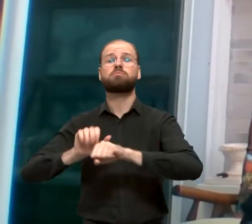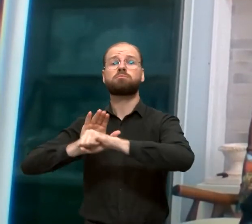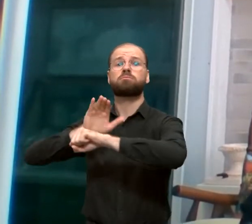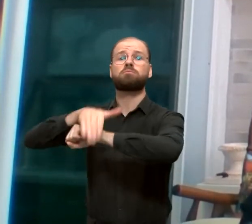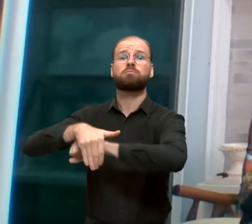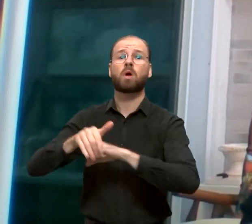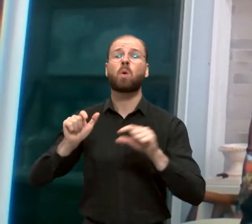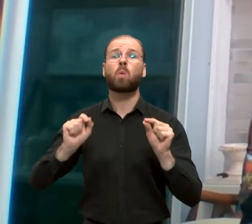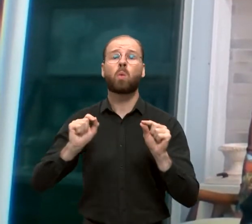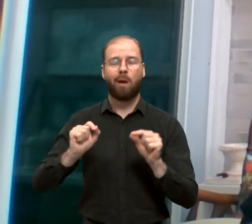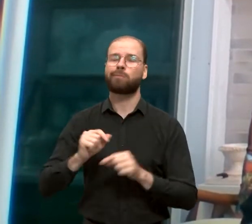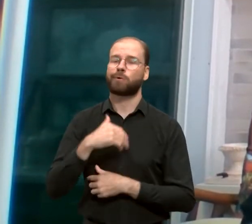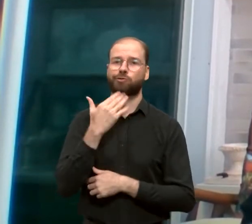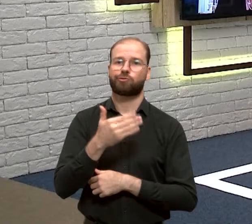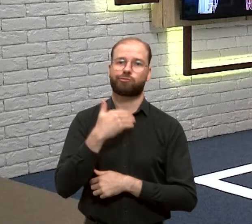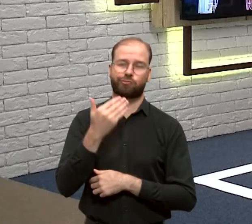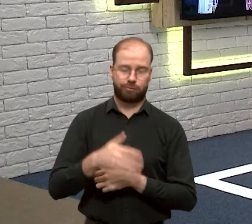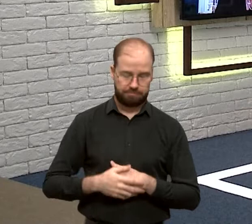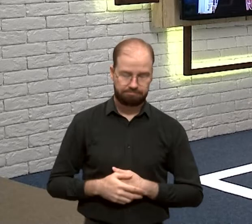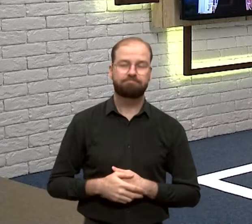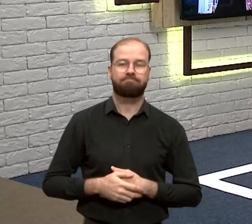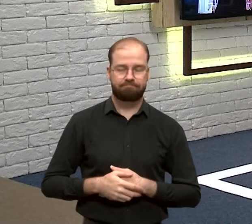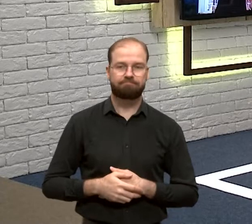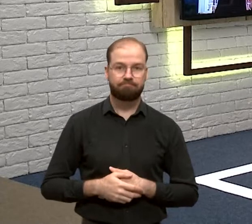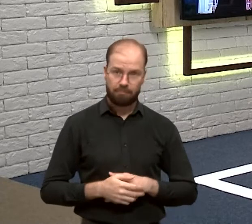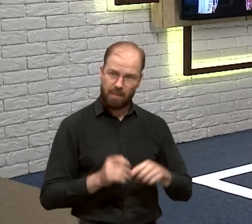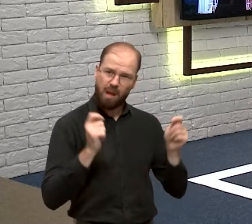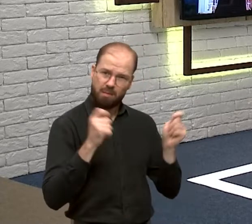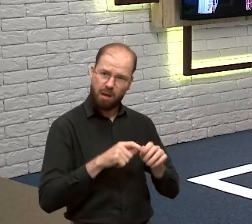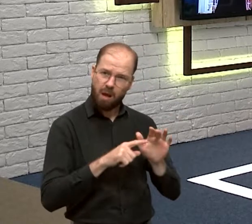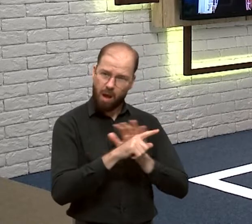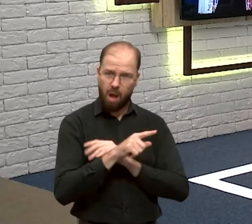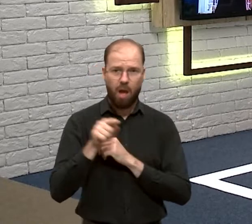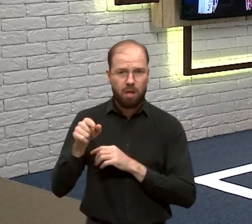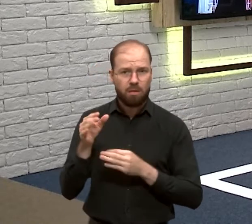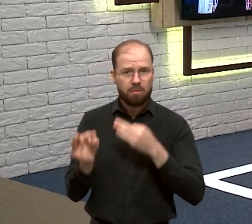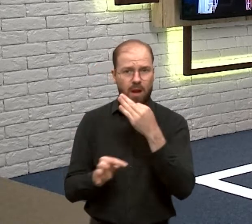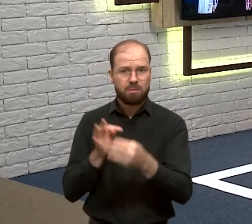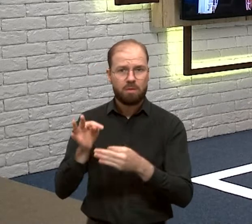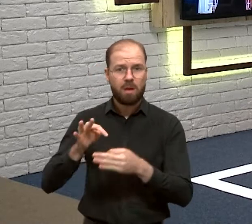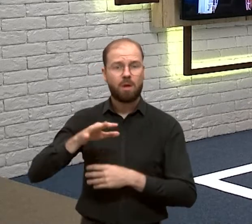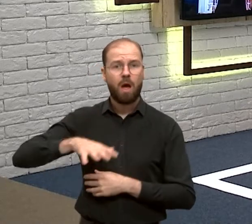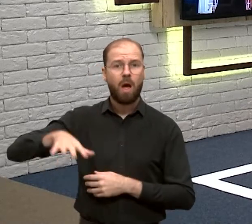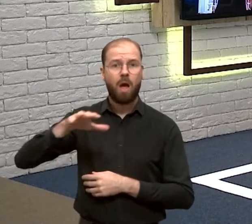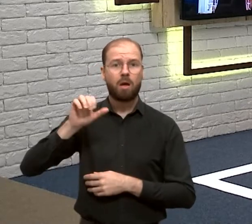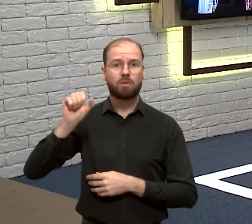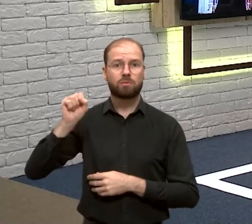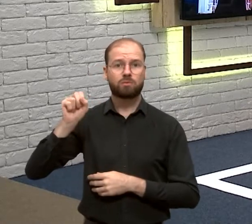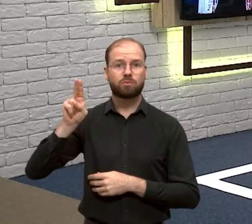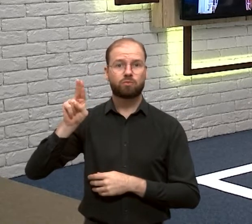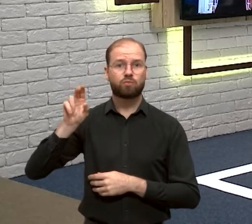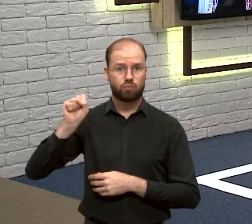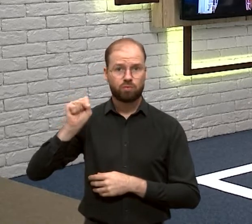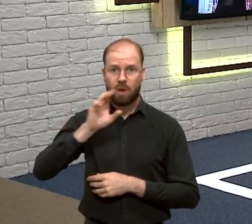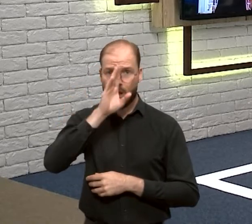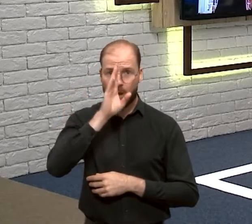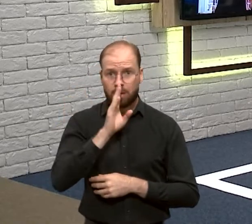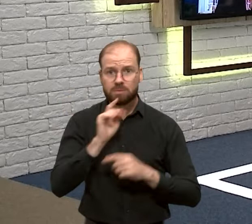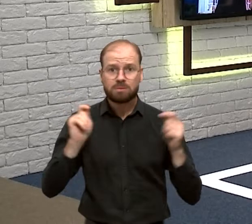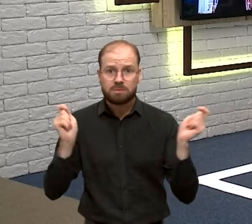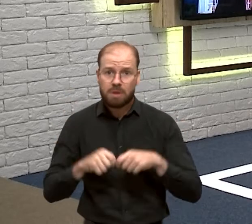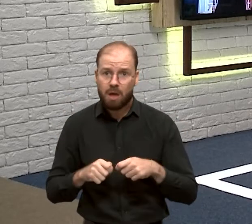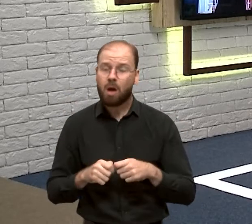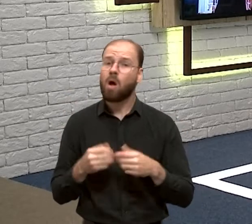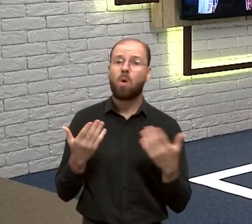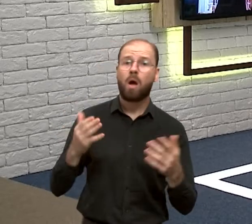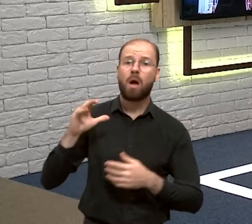vem mesmo. E dá para procurar esse tratamento no SUS, professora, caso a Sherloma precise buscar o SUS, ela tem que buscar primeiro o